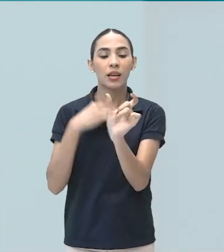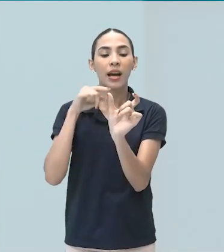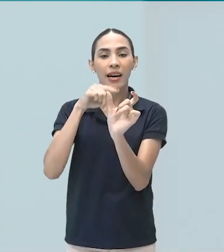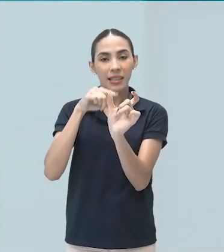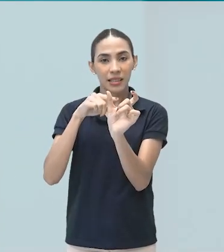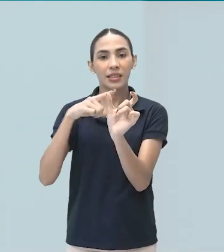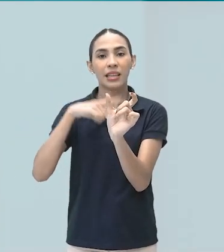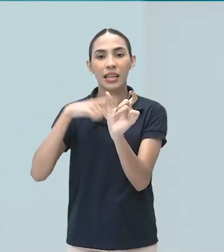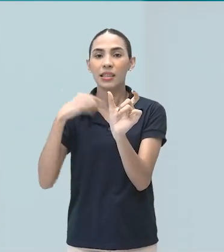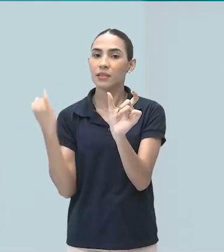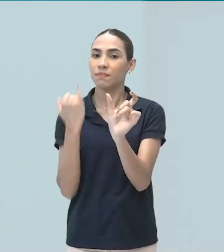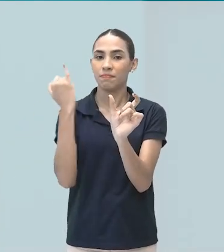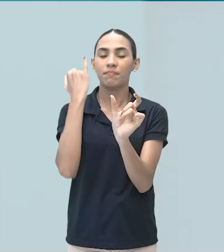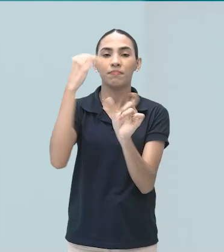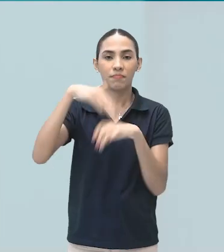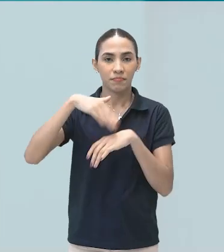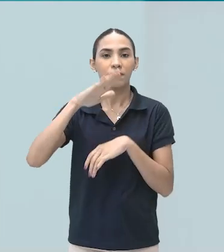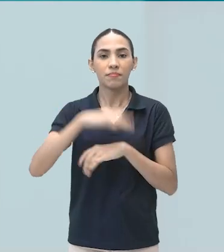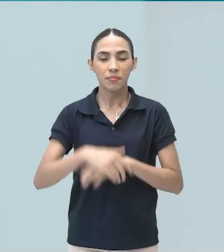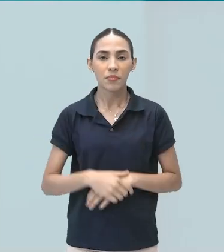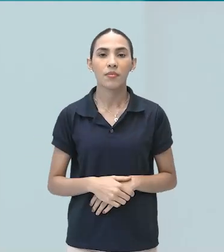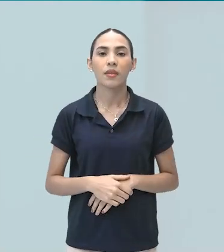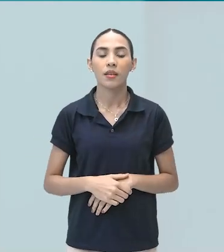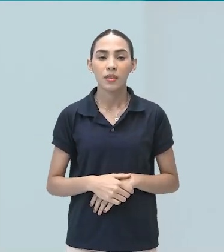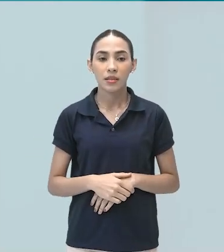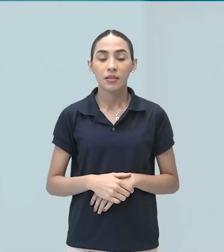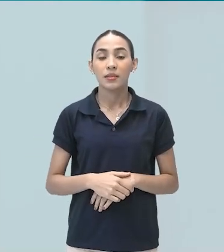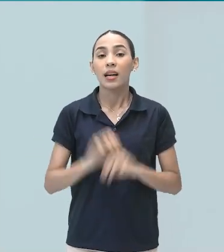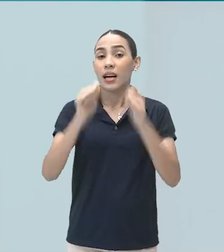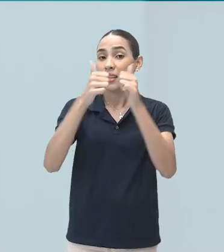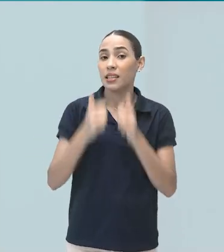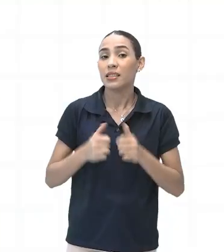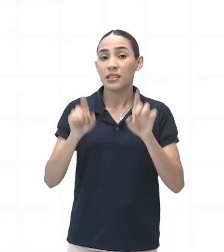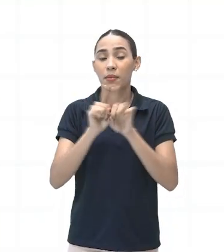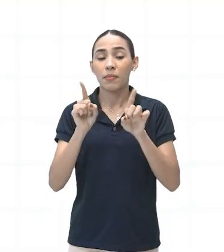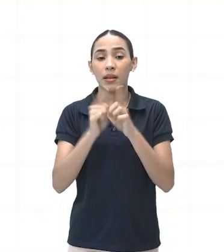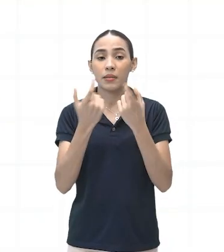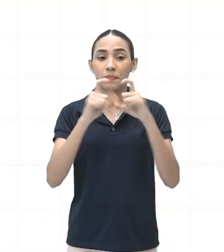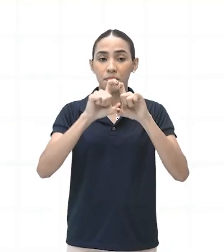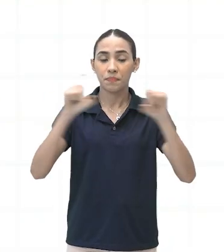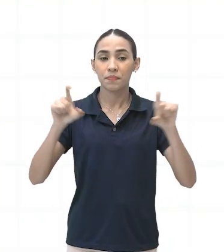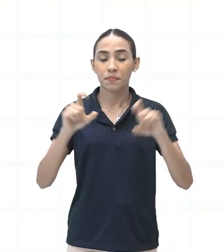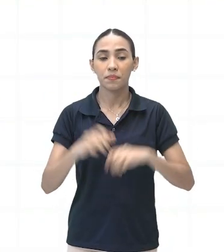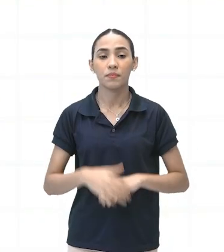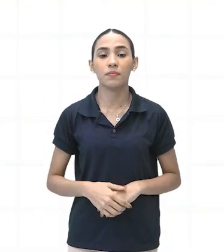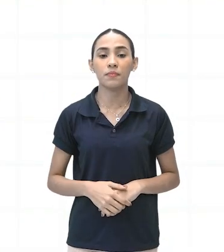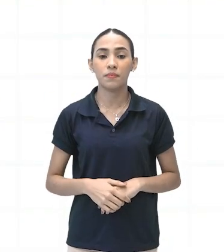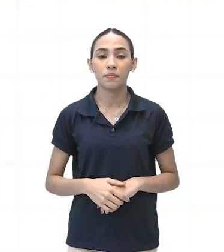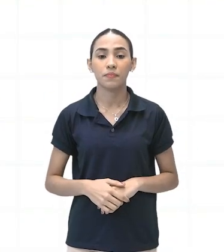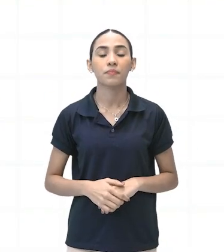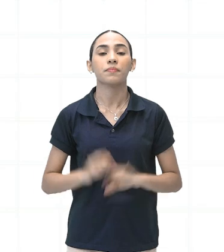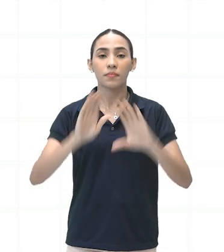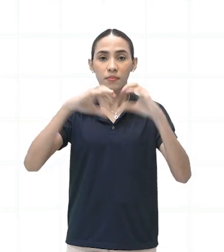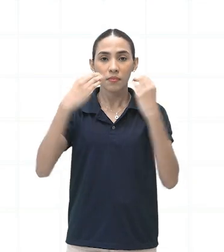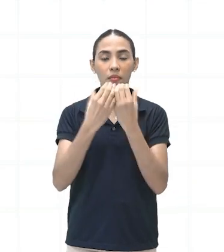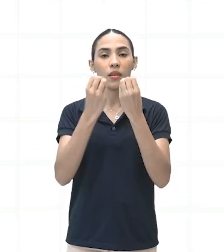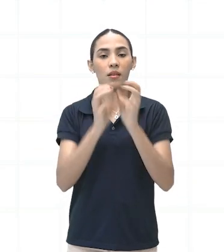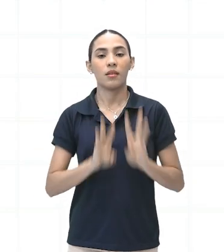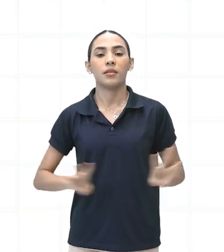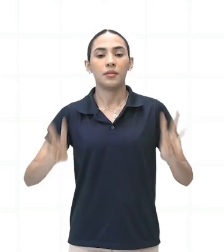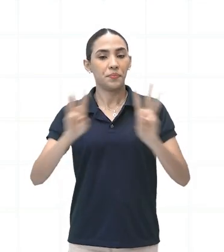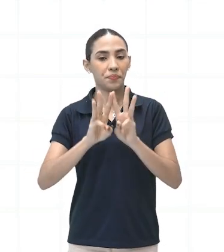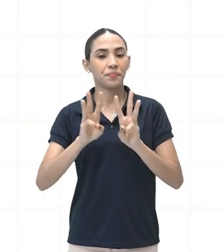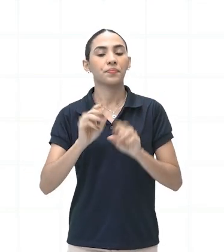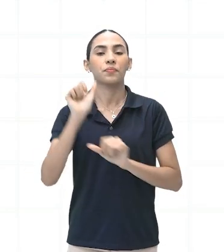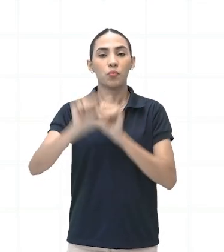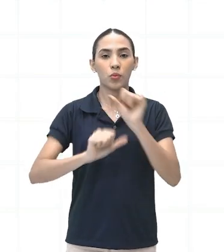que carrega a informação mais importante. Quando nós observamos o nosso enunciado, que nós estamos analisando aí, a Conferência das Nações Unidas